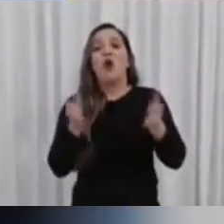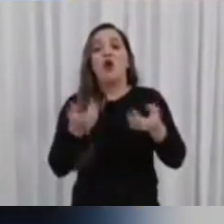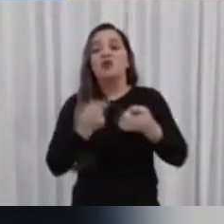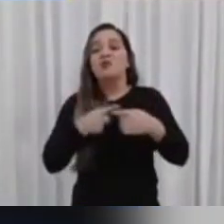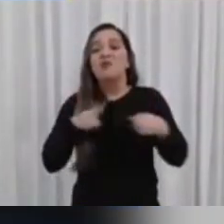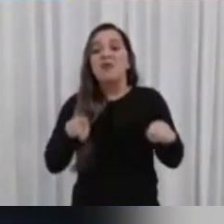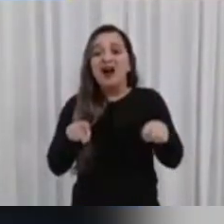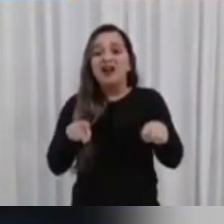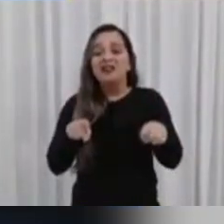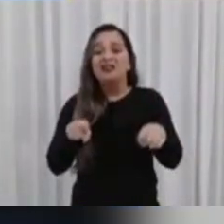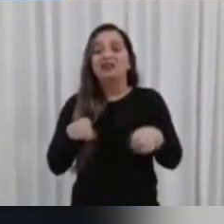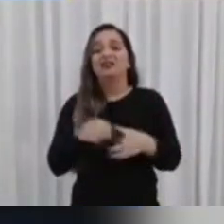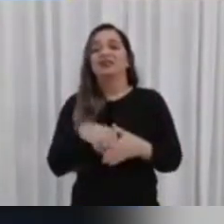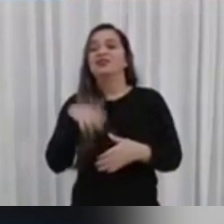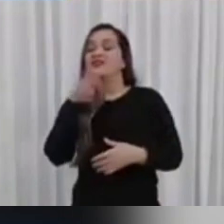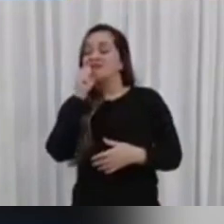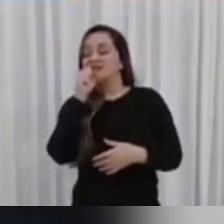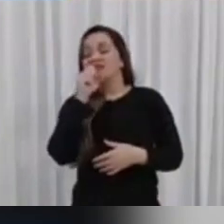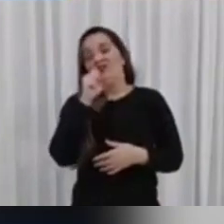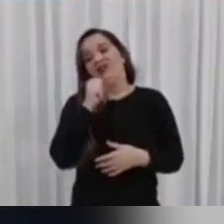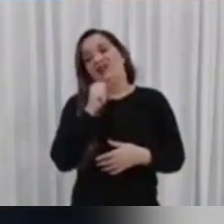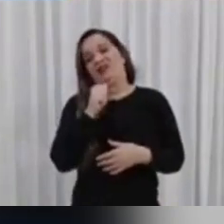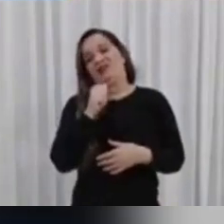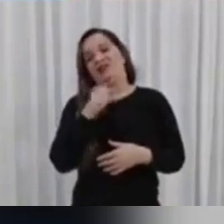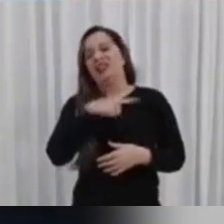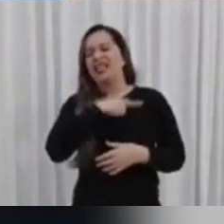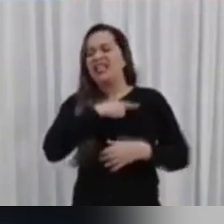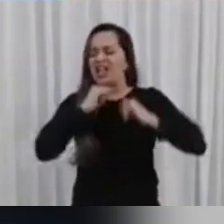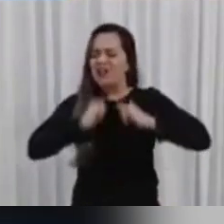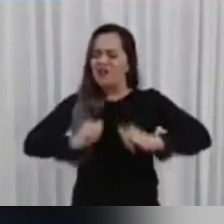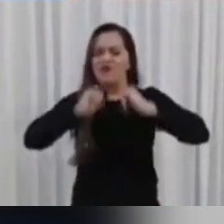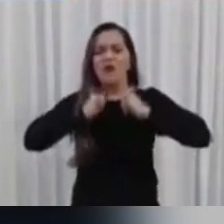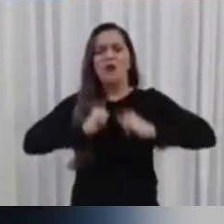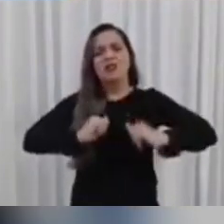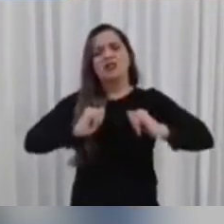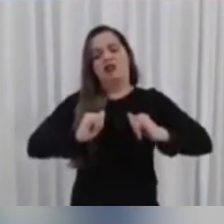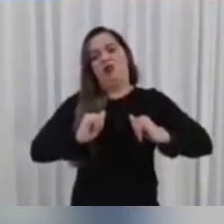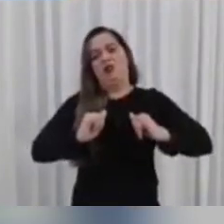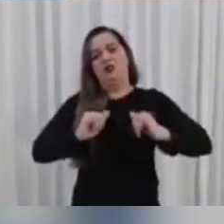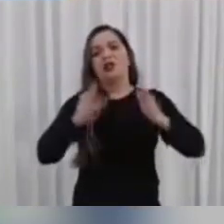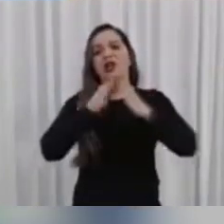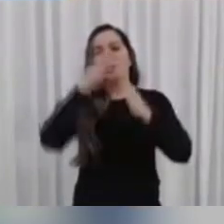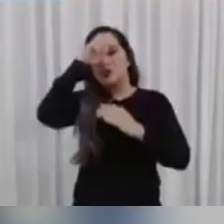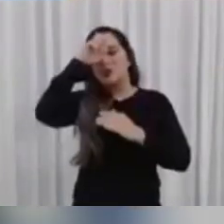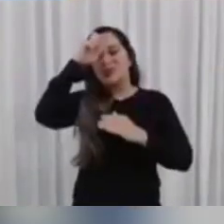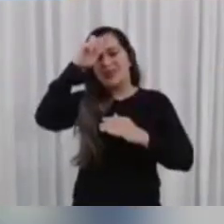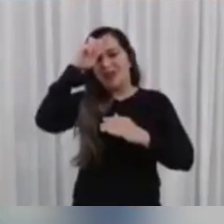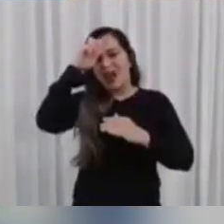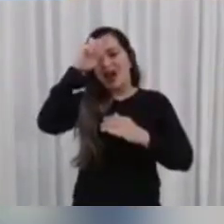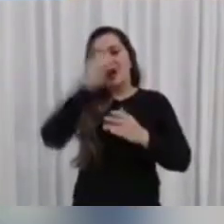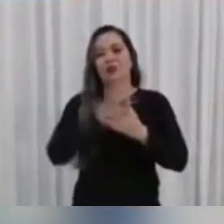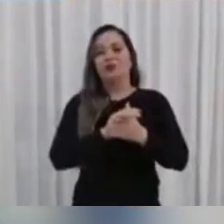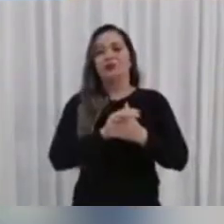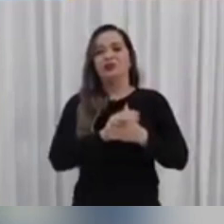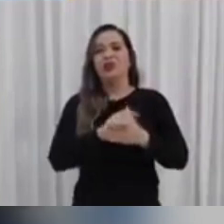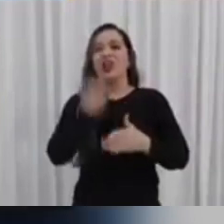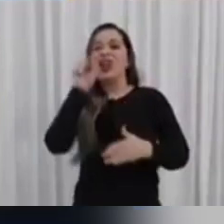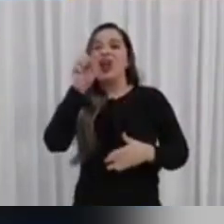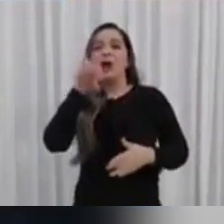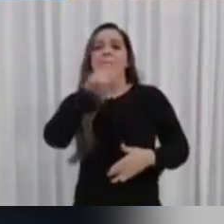finalizar, presidente. Eles têm que trazer informações. O hospital municipal, me perdoe, está virando caso de